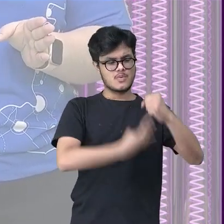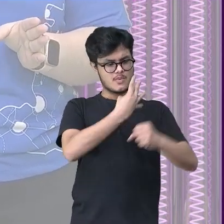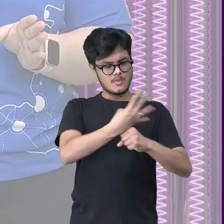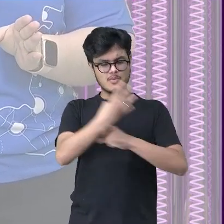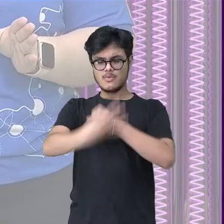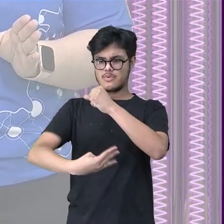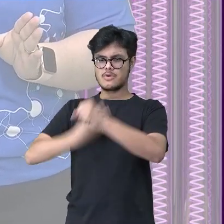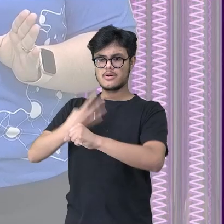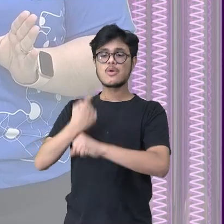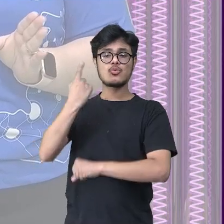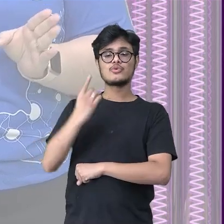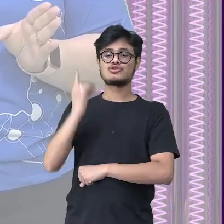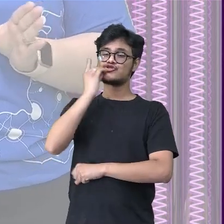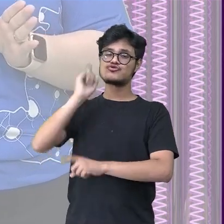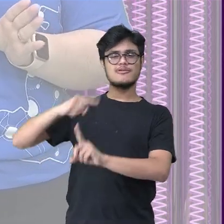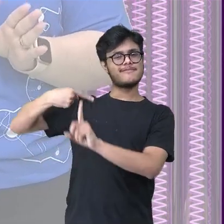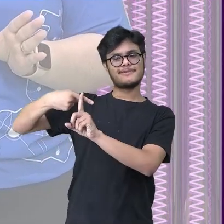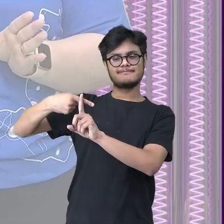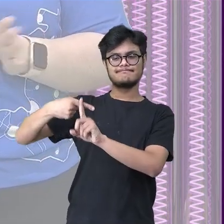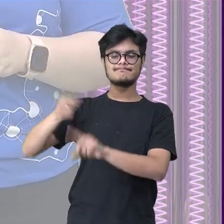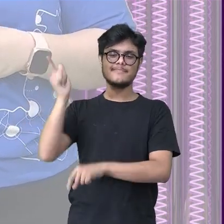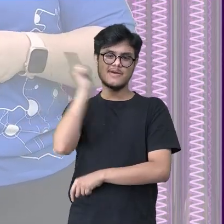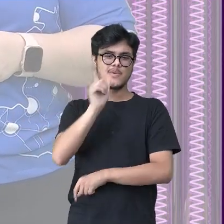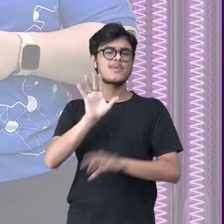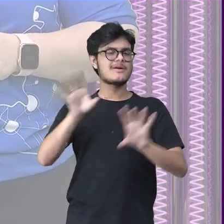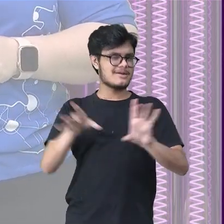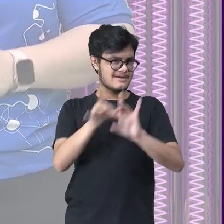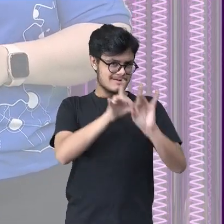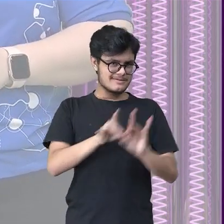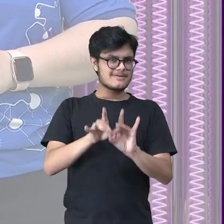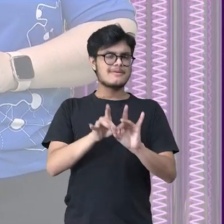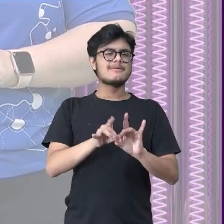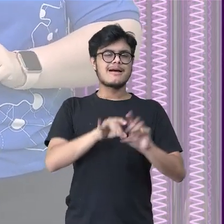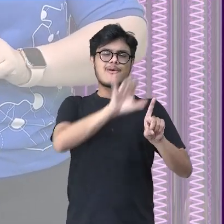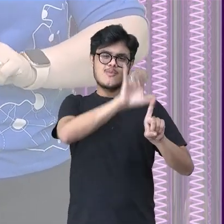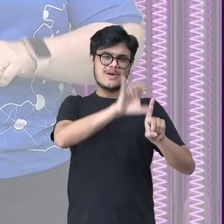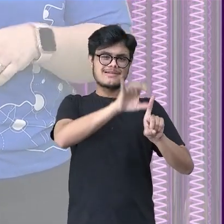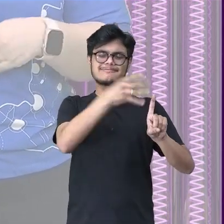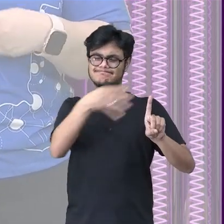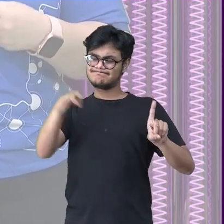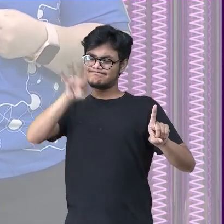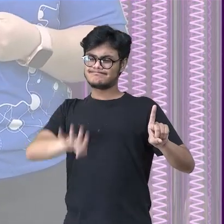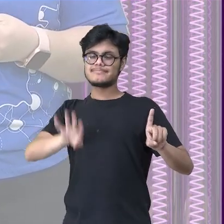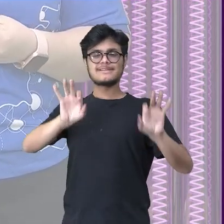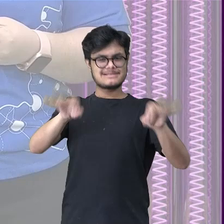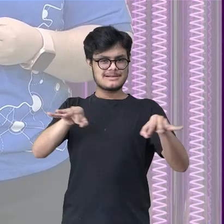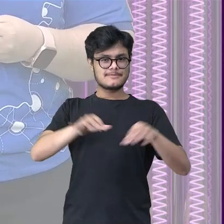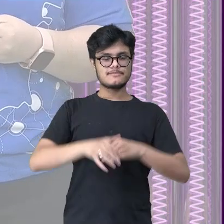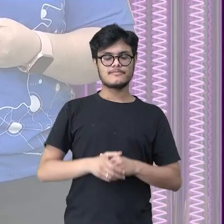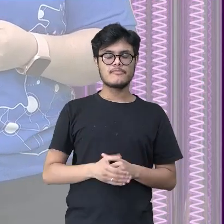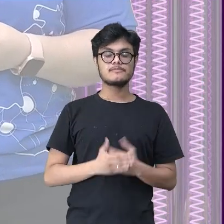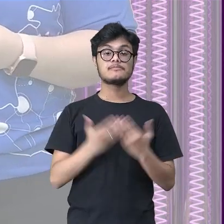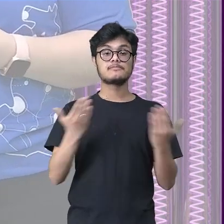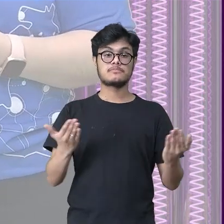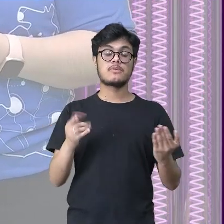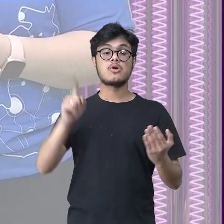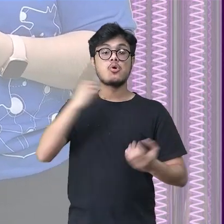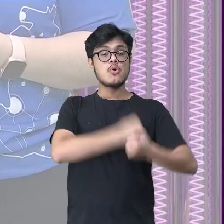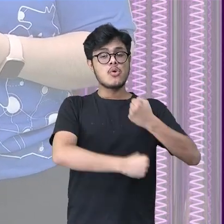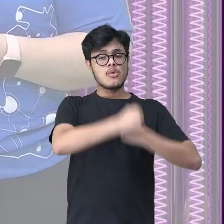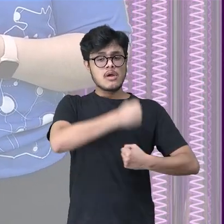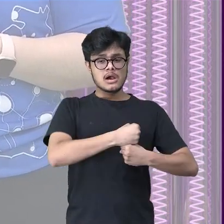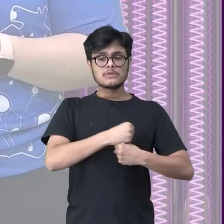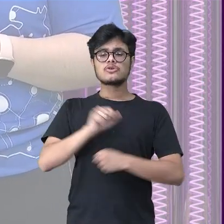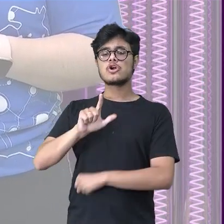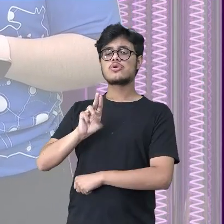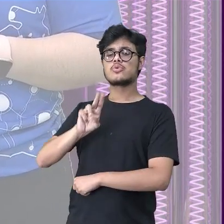tem um dia a mais, certo? Para poder fechar aí o calendário certinho, né? E aí, esse ano-luz, olha